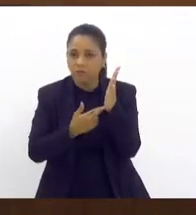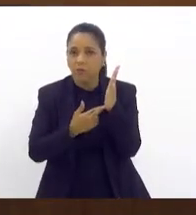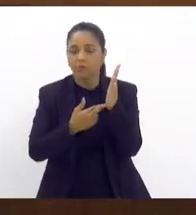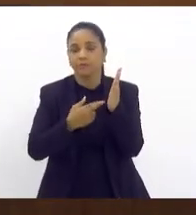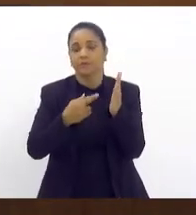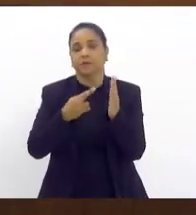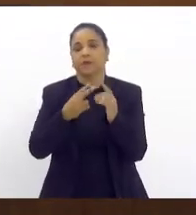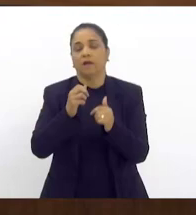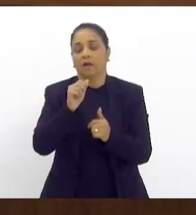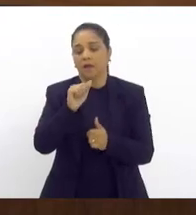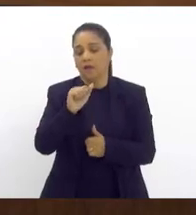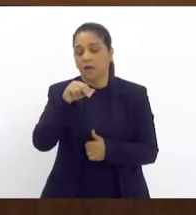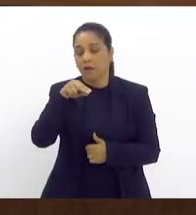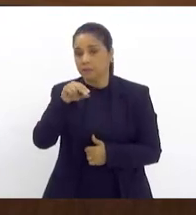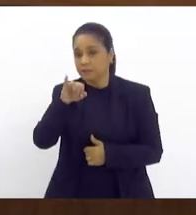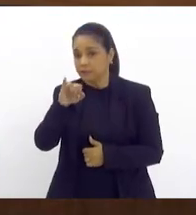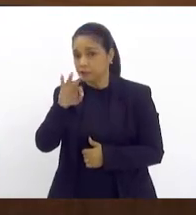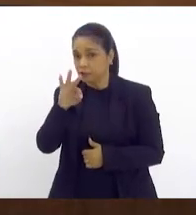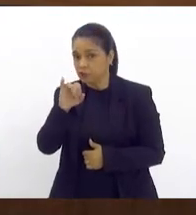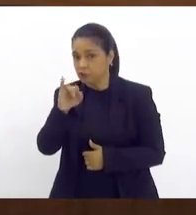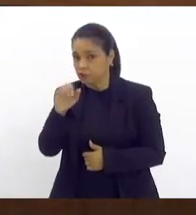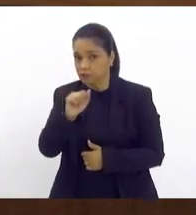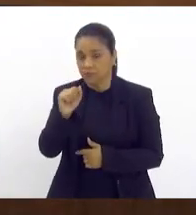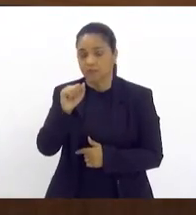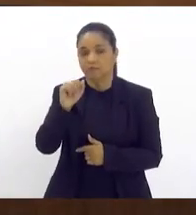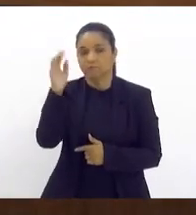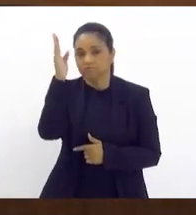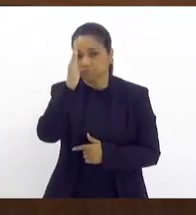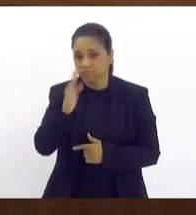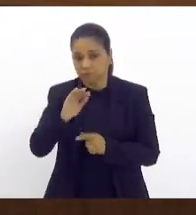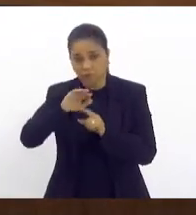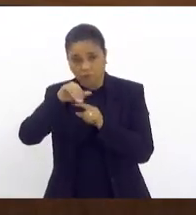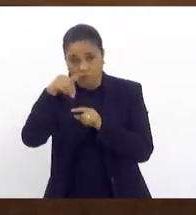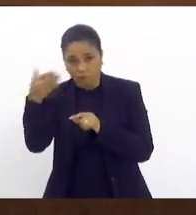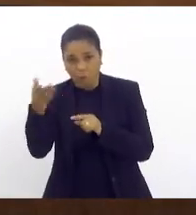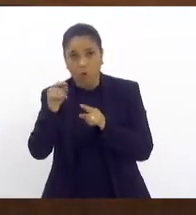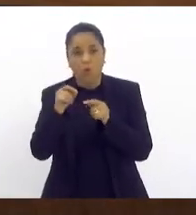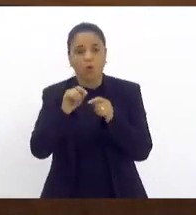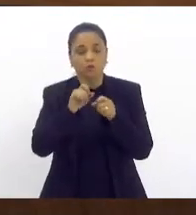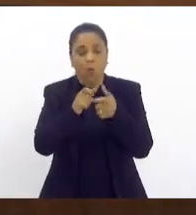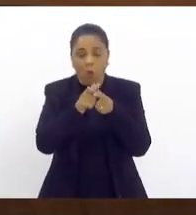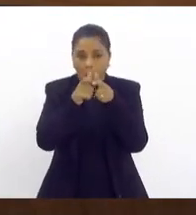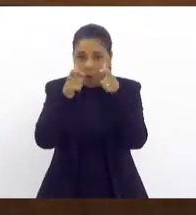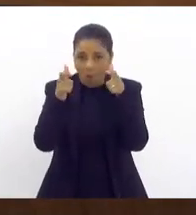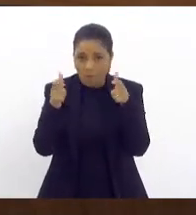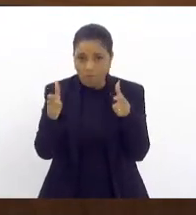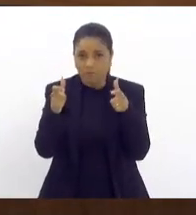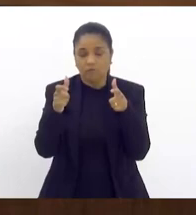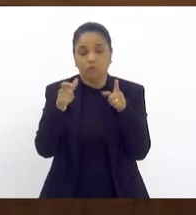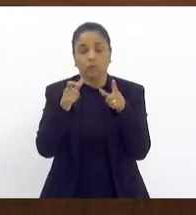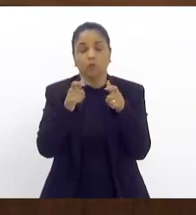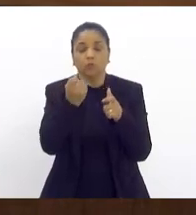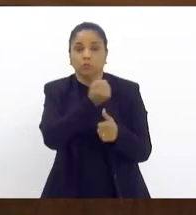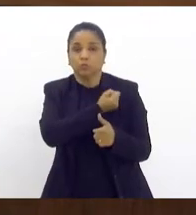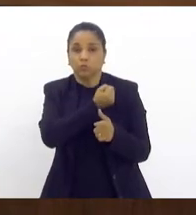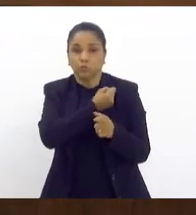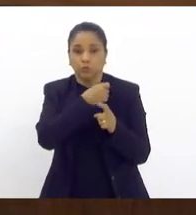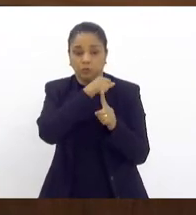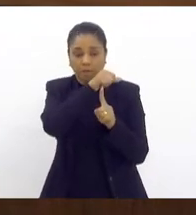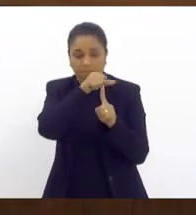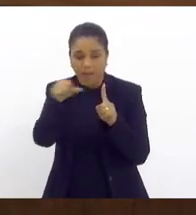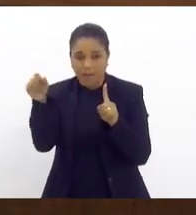Internacional e mostrando o quanto que aumentou o número de feminicídios e nós não estamos vendo